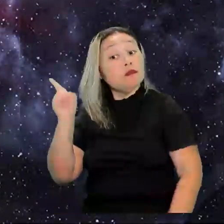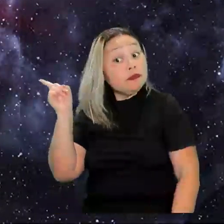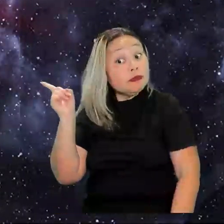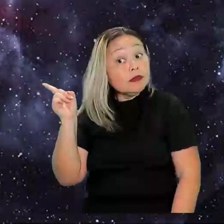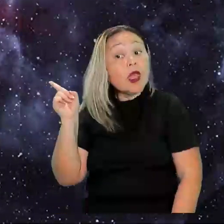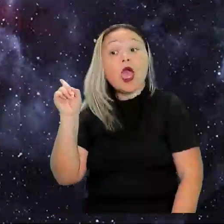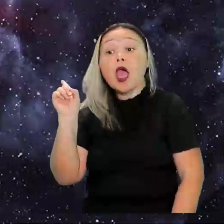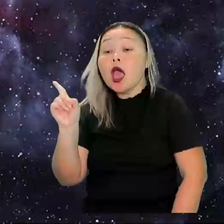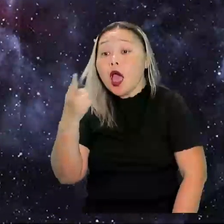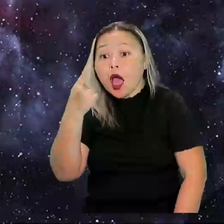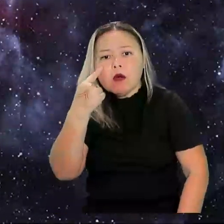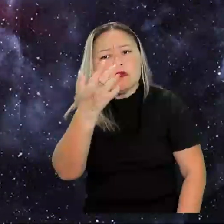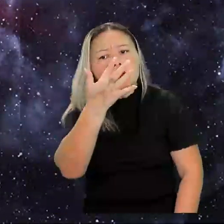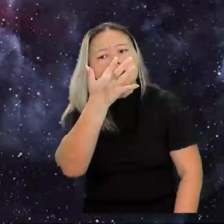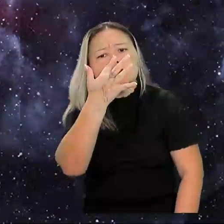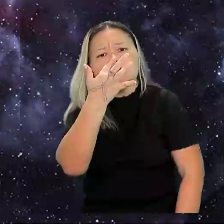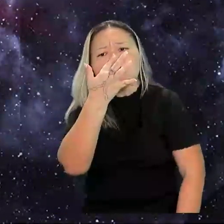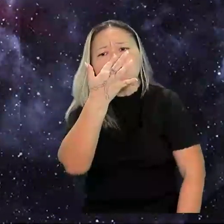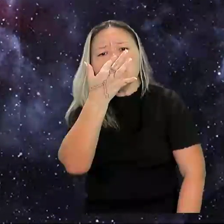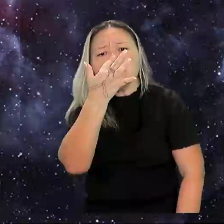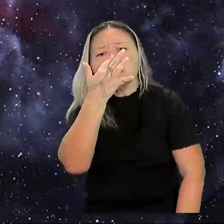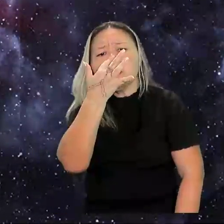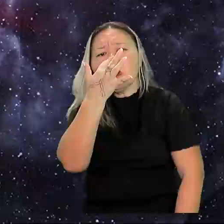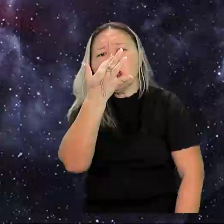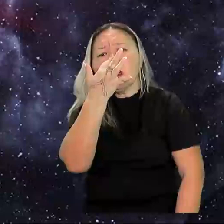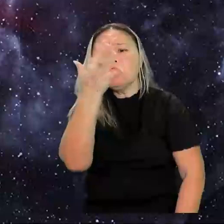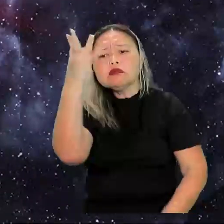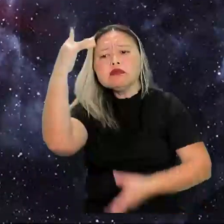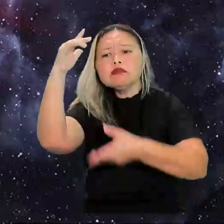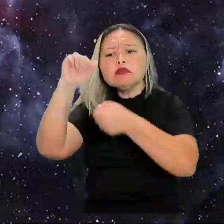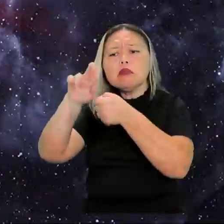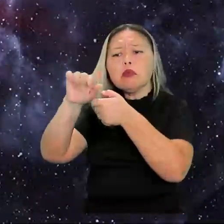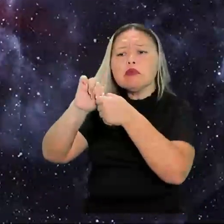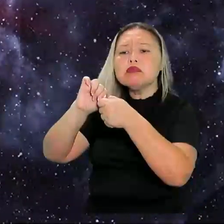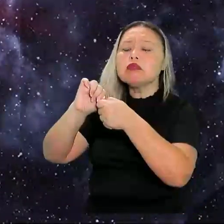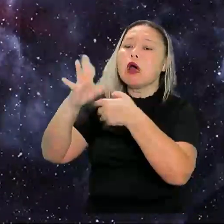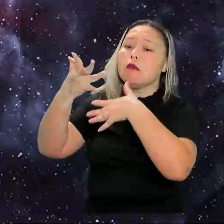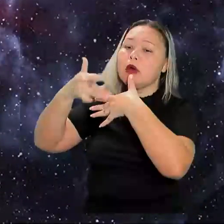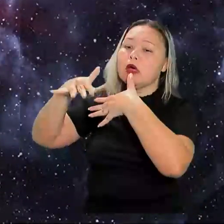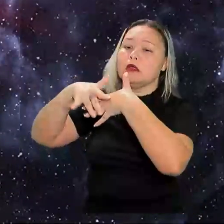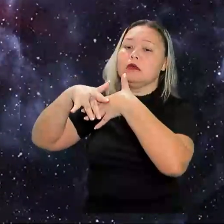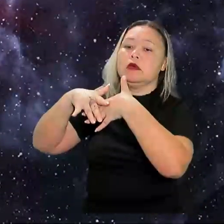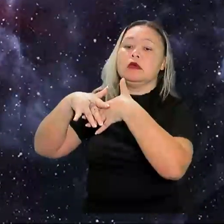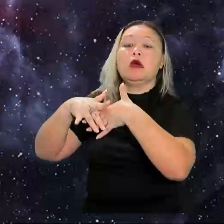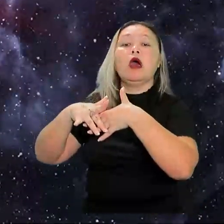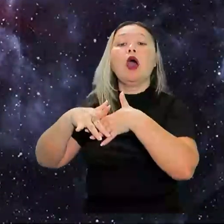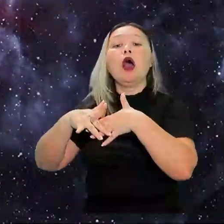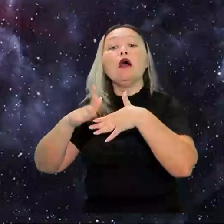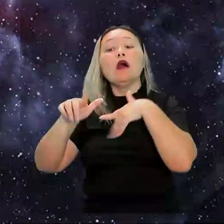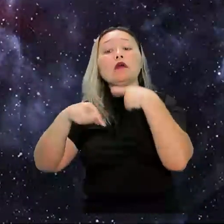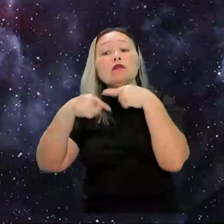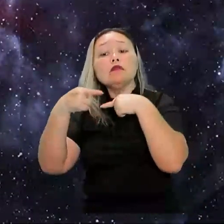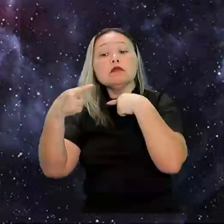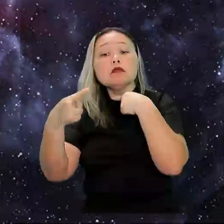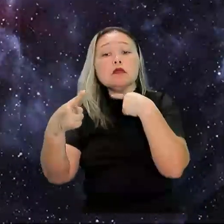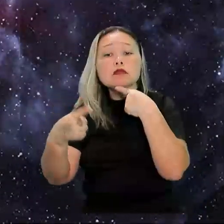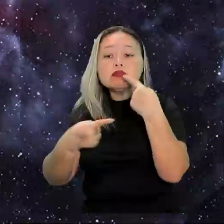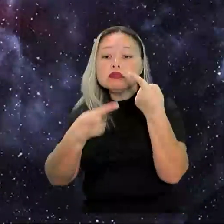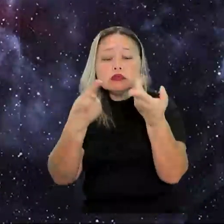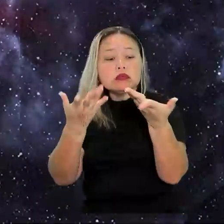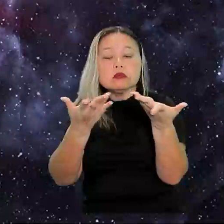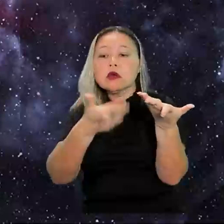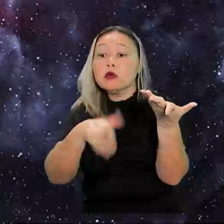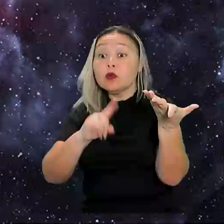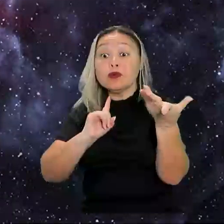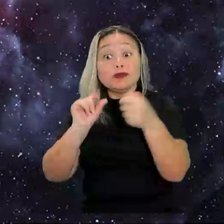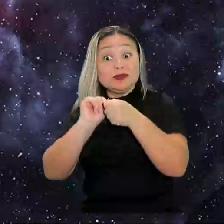é uma que é só de observação, né? Já vai lá, né? Puro raciocínio lógico matemático. E outra coisa, né? Depois que a gente faz todo esse levantamento, eu